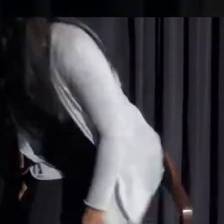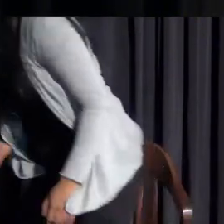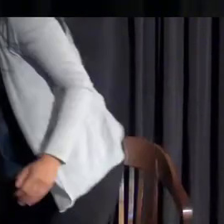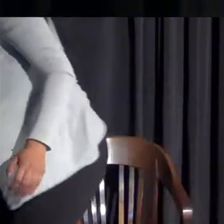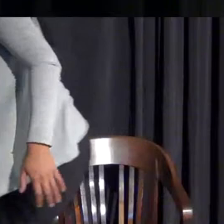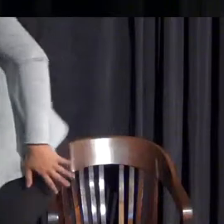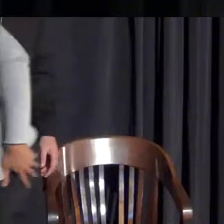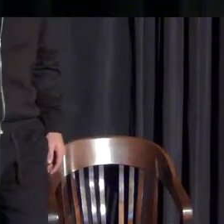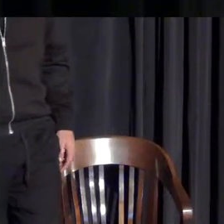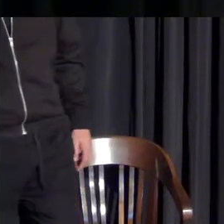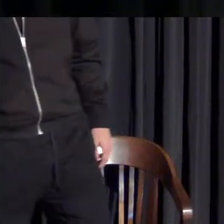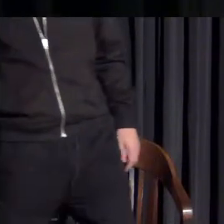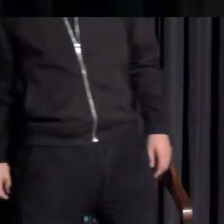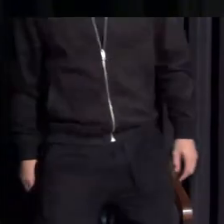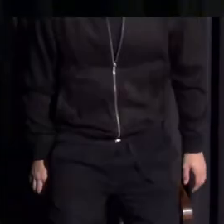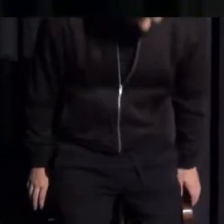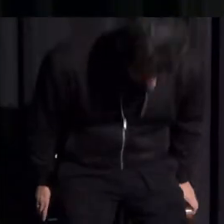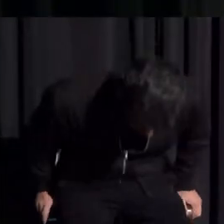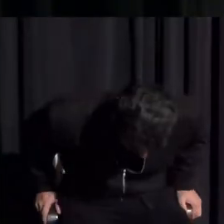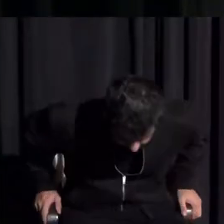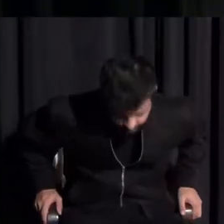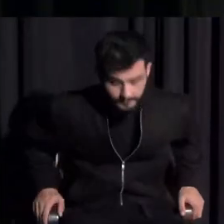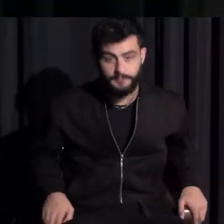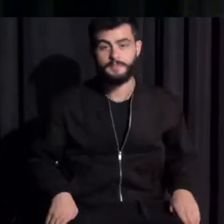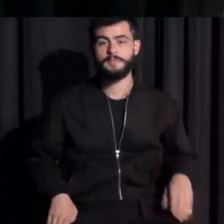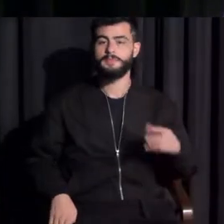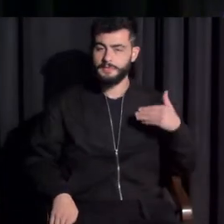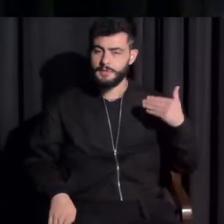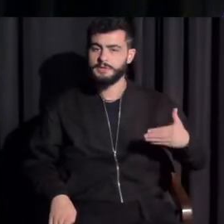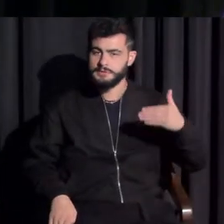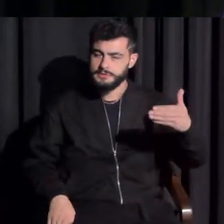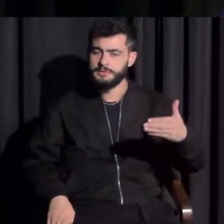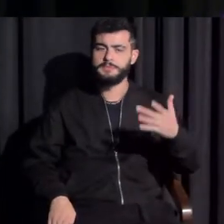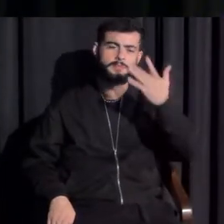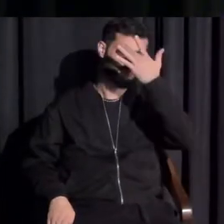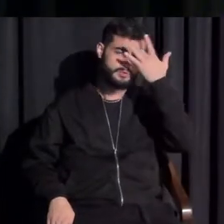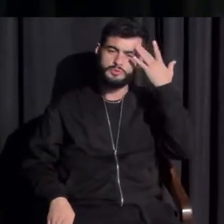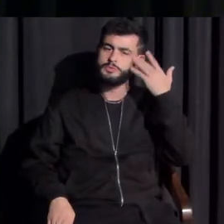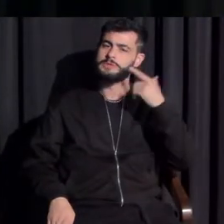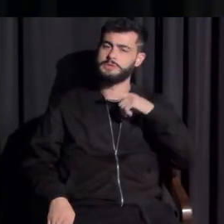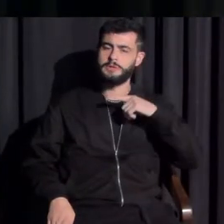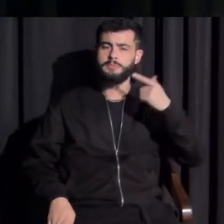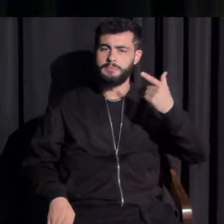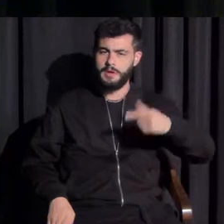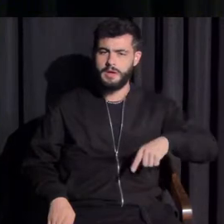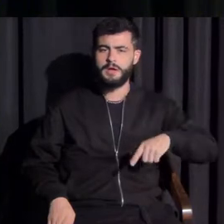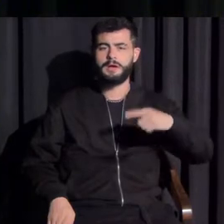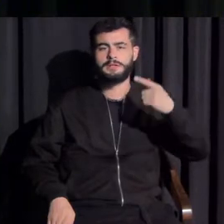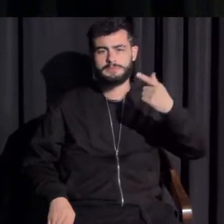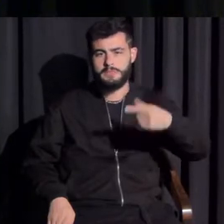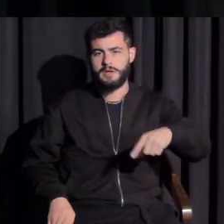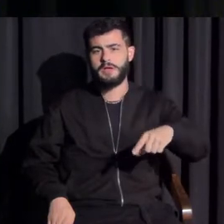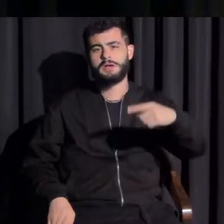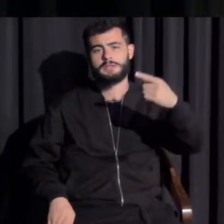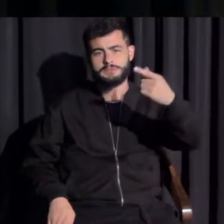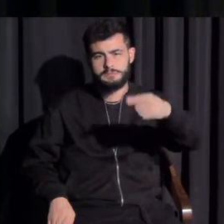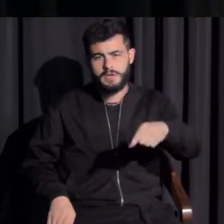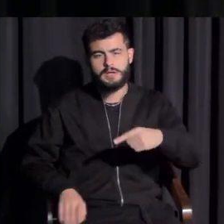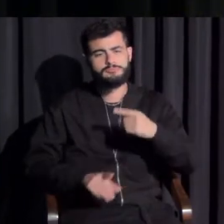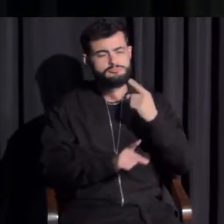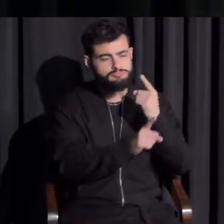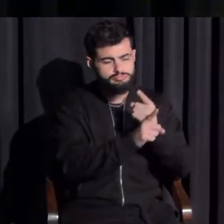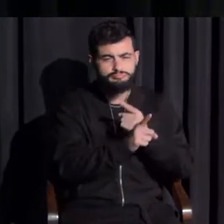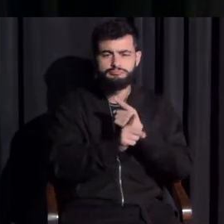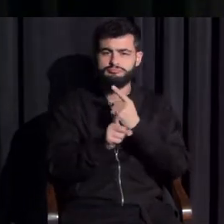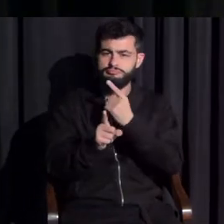com entusiasmo e sem precauções. Cada vez resta mais gente à beira do caminho, sem trabalho no campo, onde o latifúndio reina